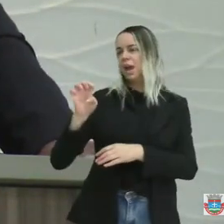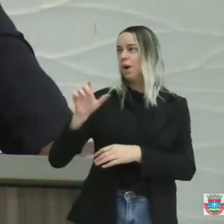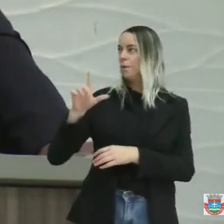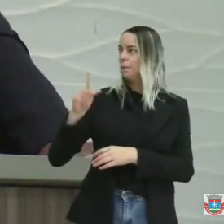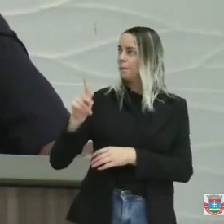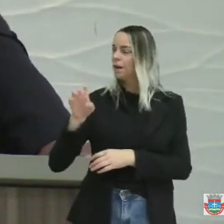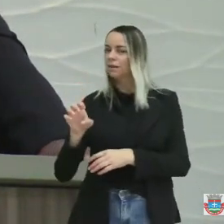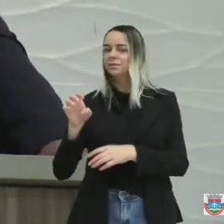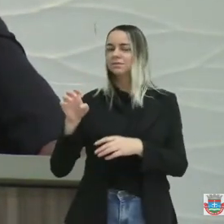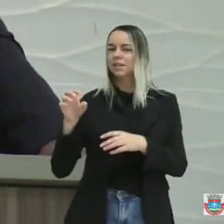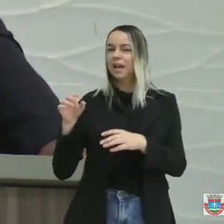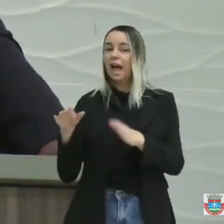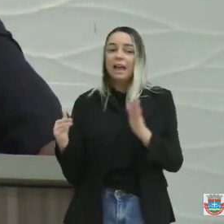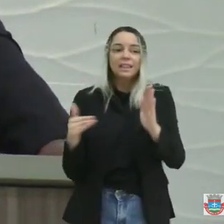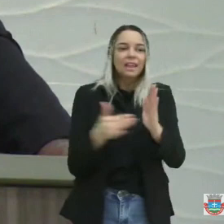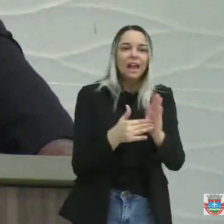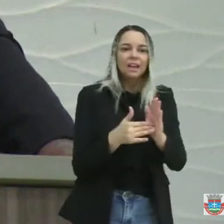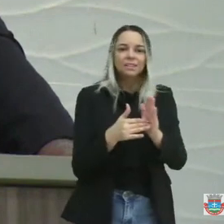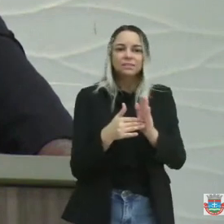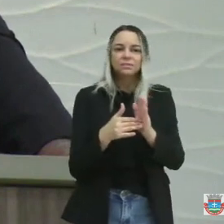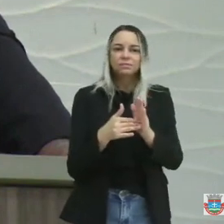no hospital foi 50 minutos.